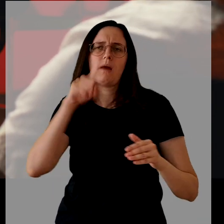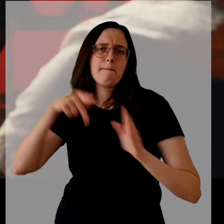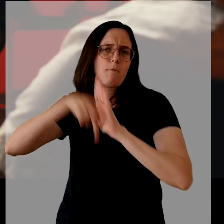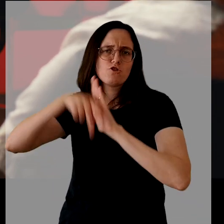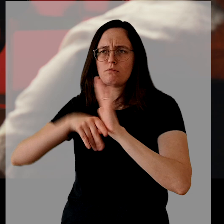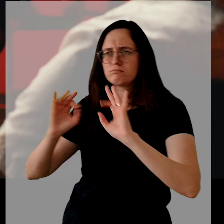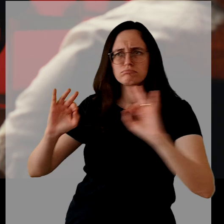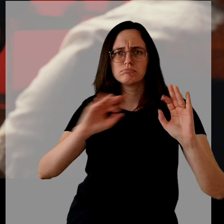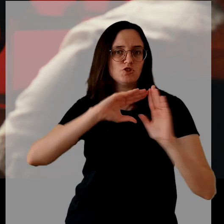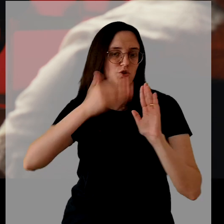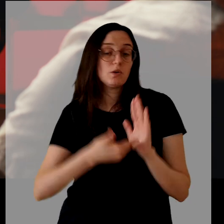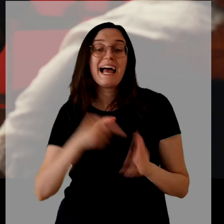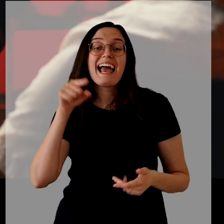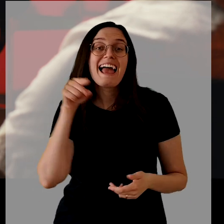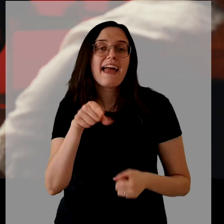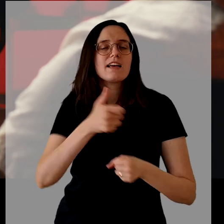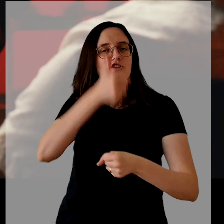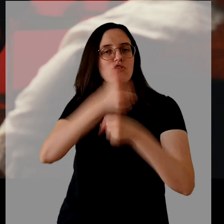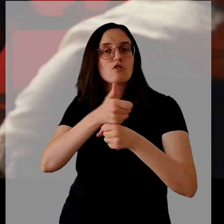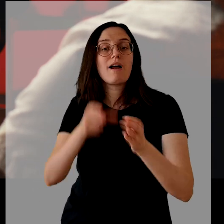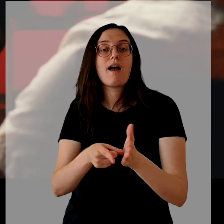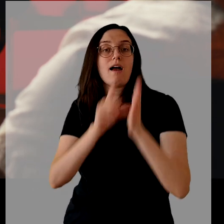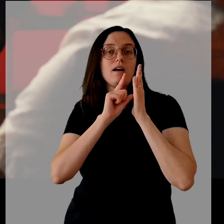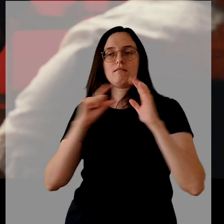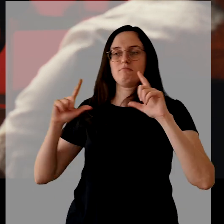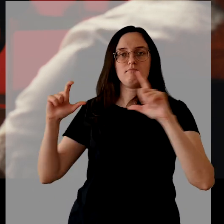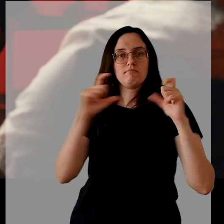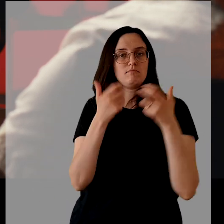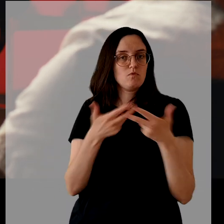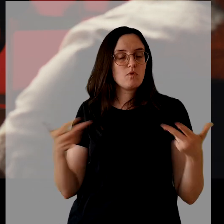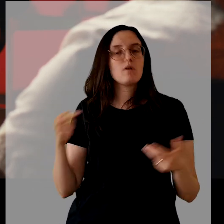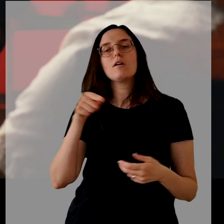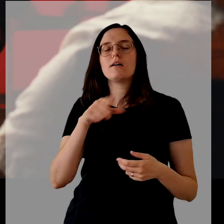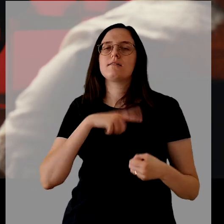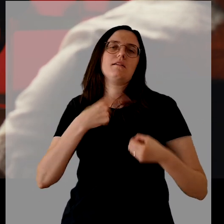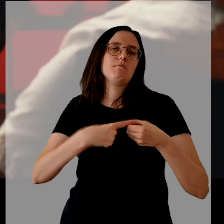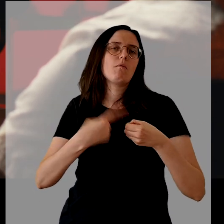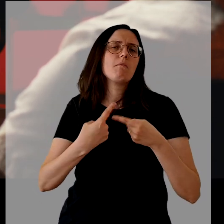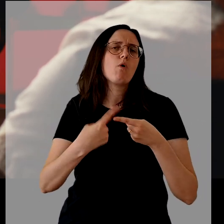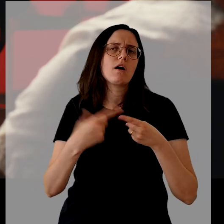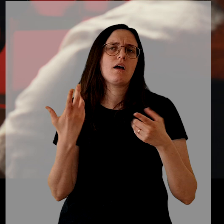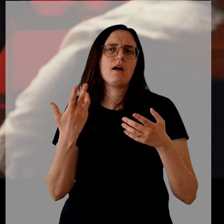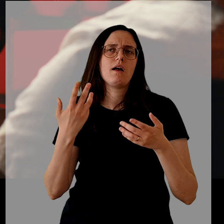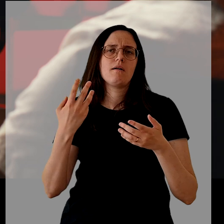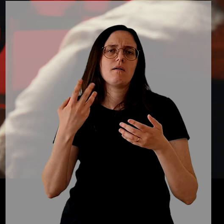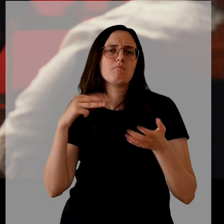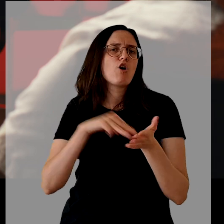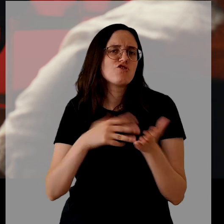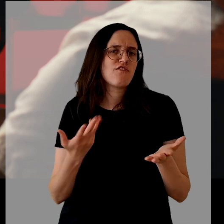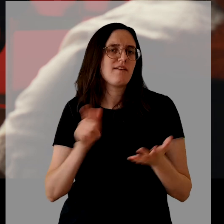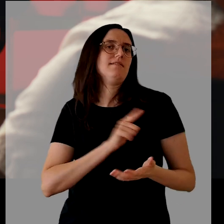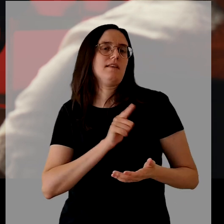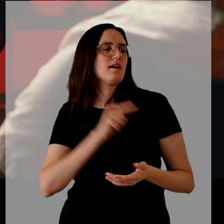projeto. Sim. Então, esse diretor antes da fotografia tem um porquê, uma responsabilidade. Você